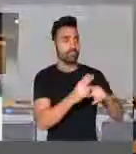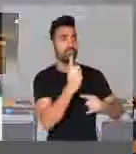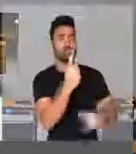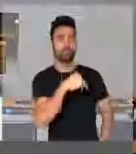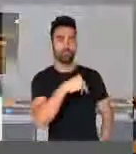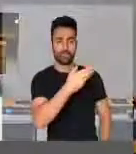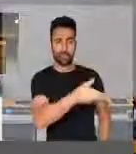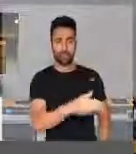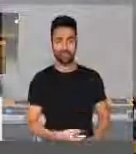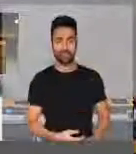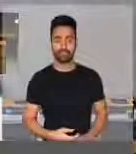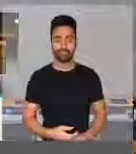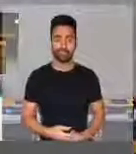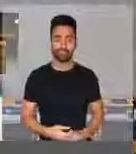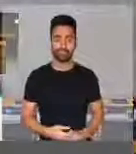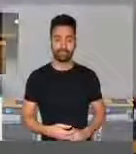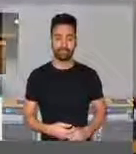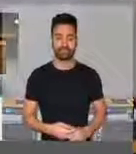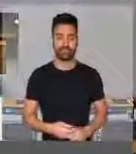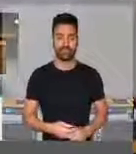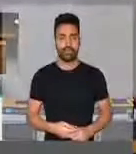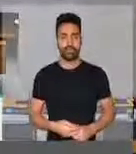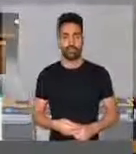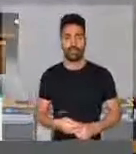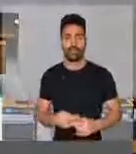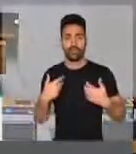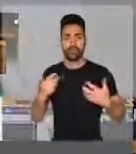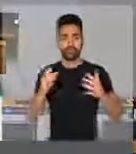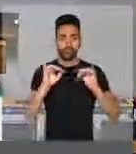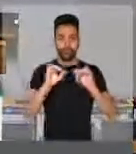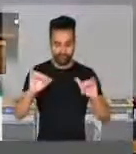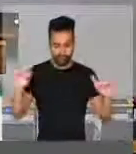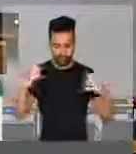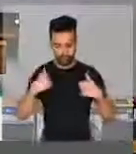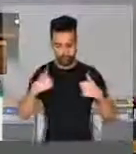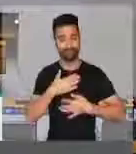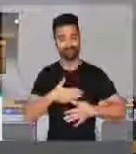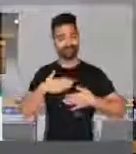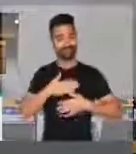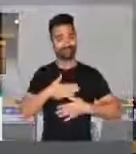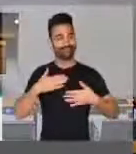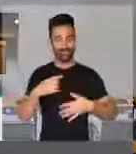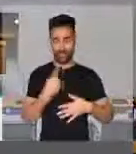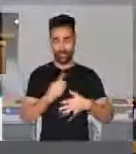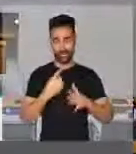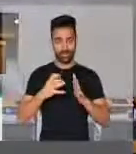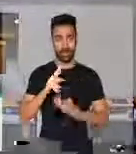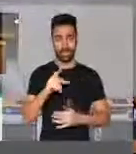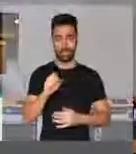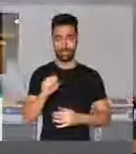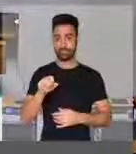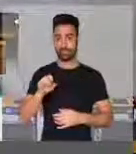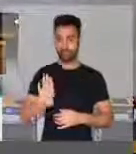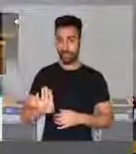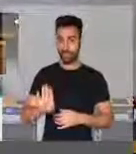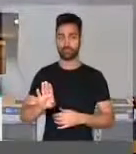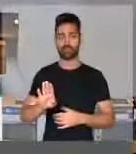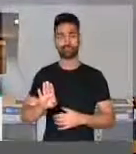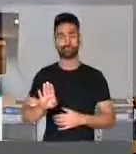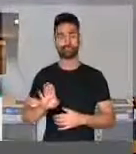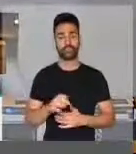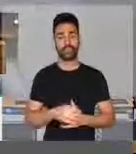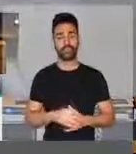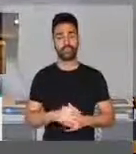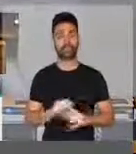Obrigado, presidente. Eu queria comunicar aqui esse plenário da nossa satisfação do PSB, do Partido Socialista